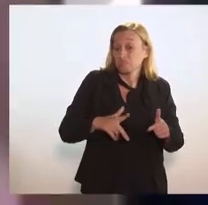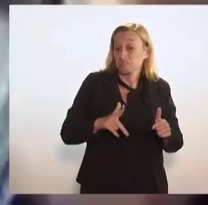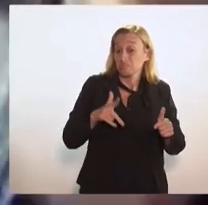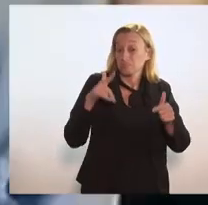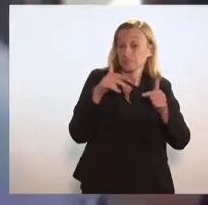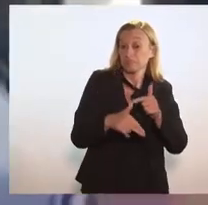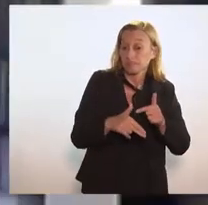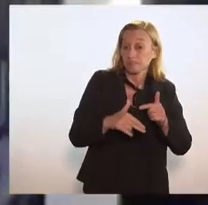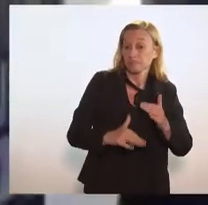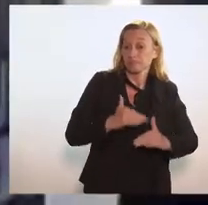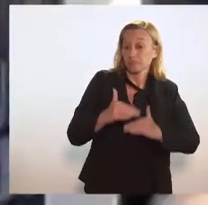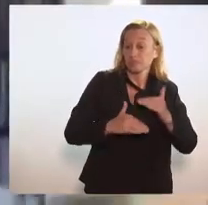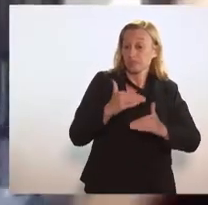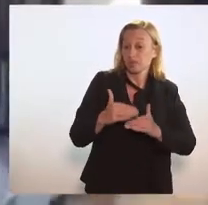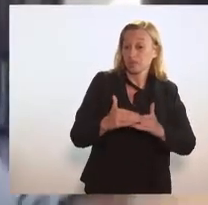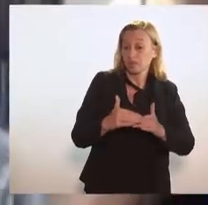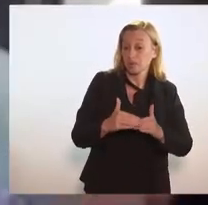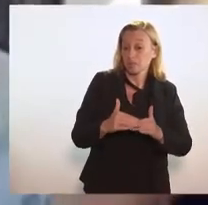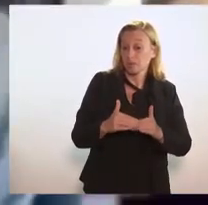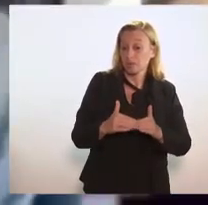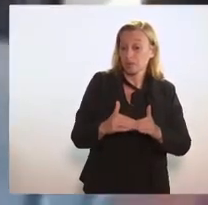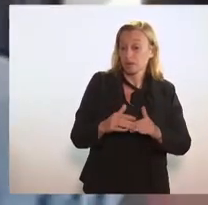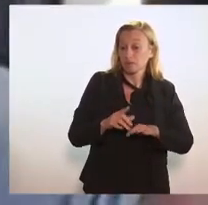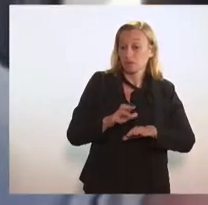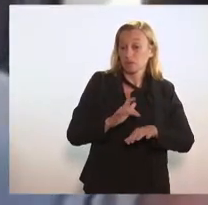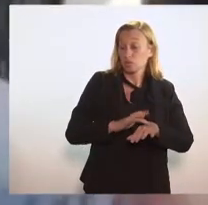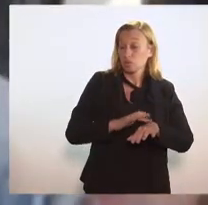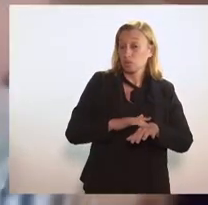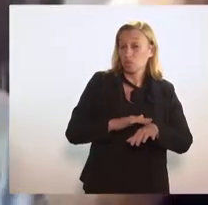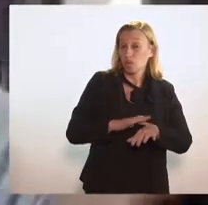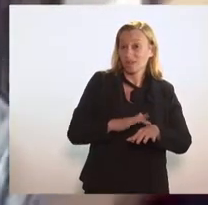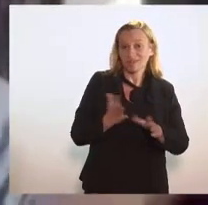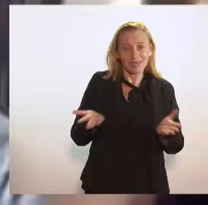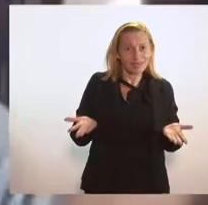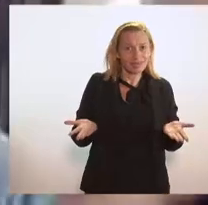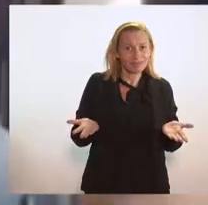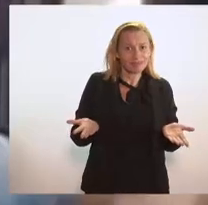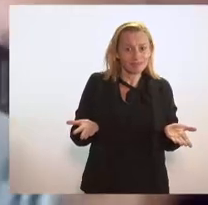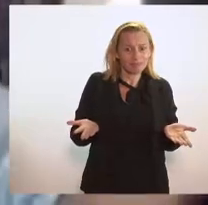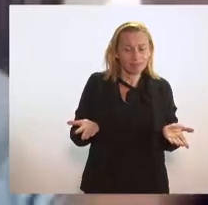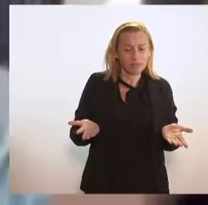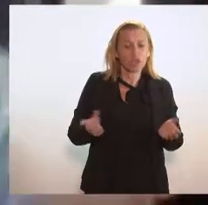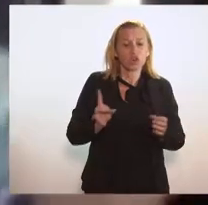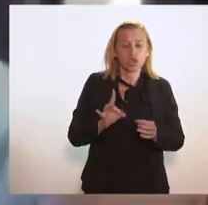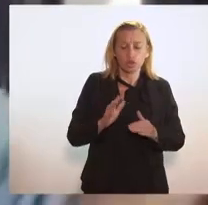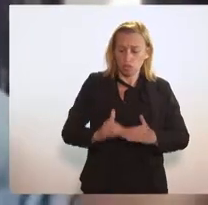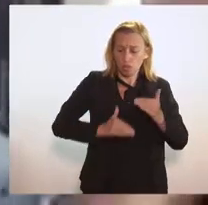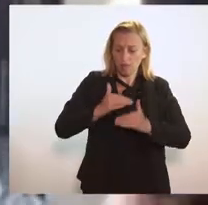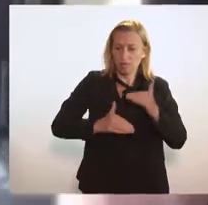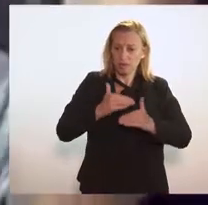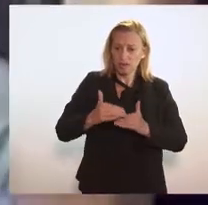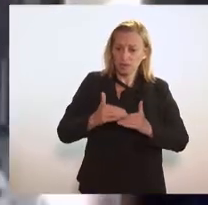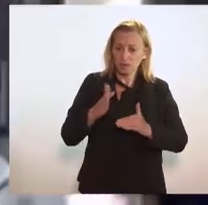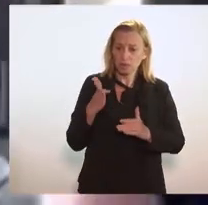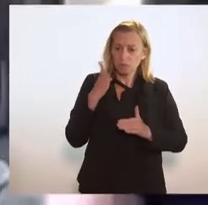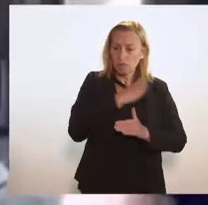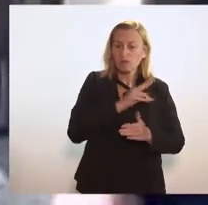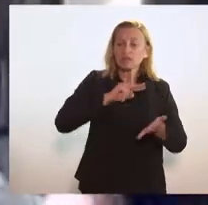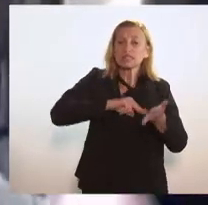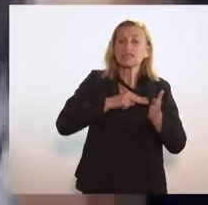o avanço do mal ter uma vez semente só que esse é bom do avanço do Mal permanentemente